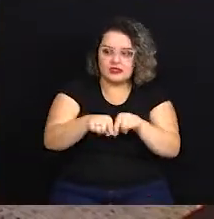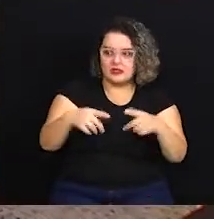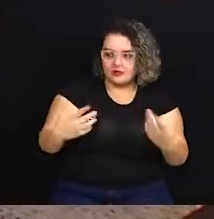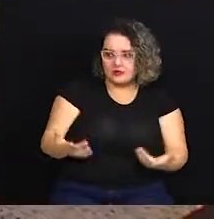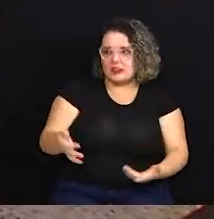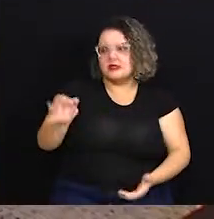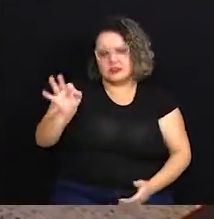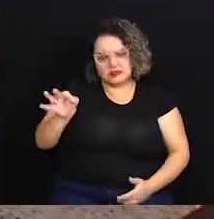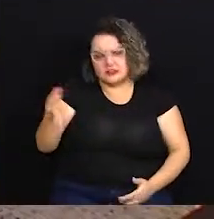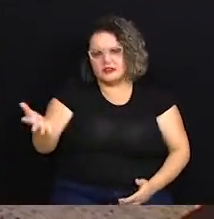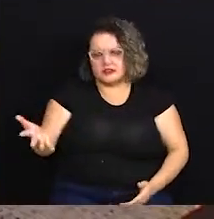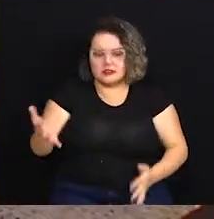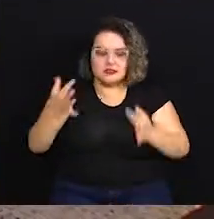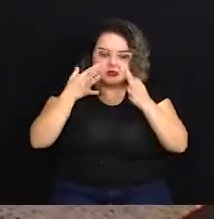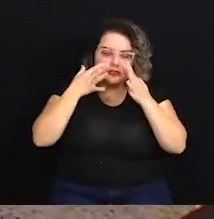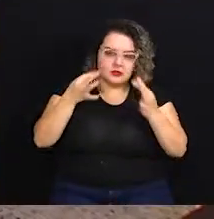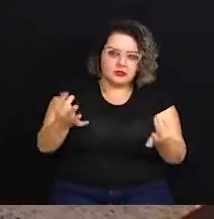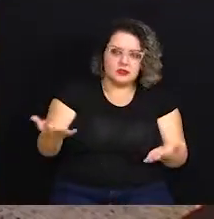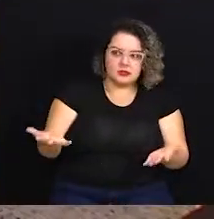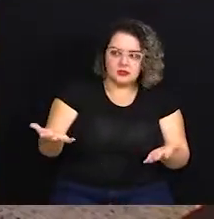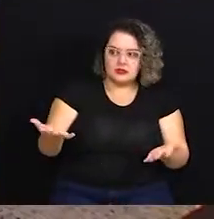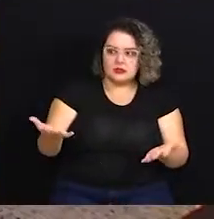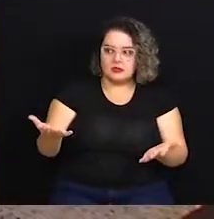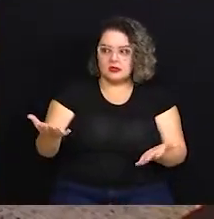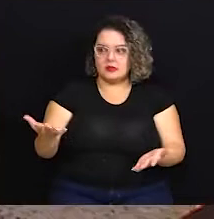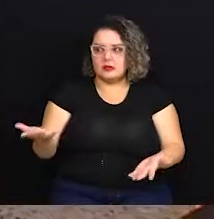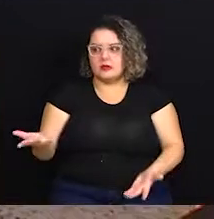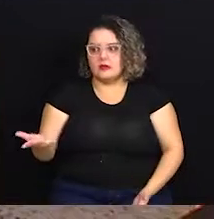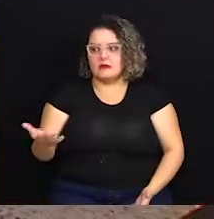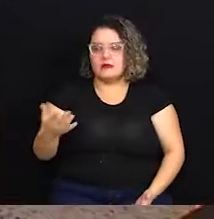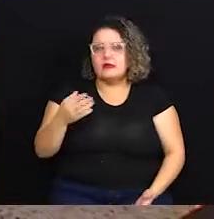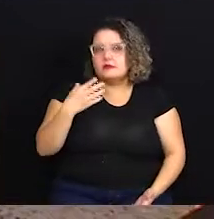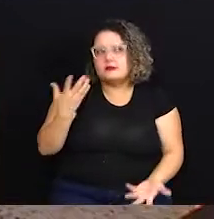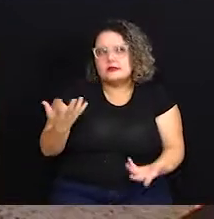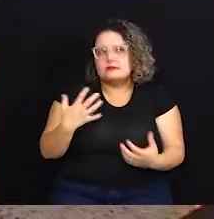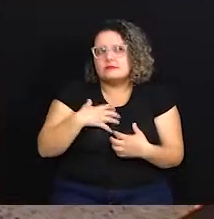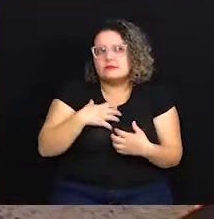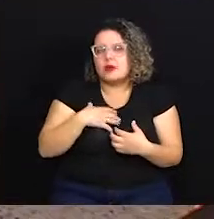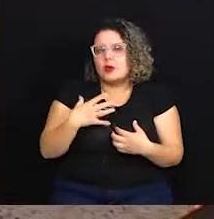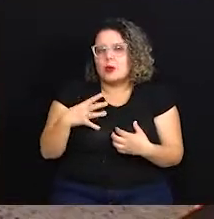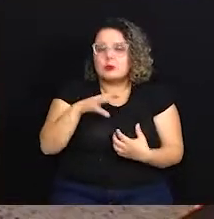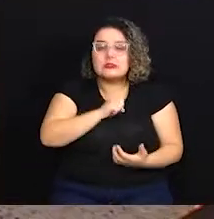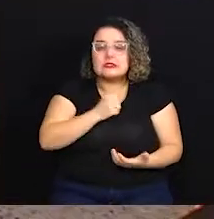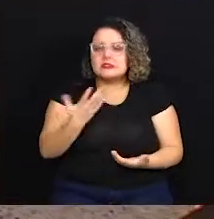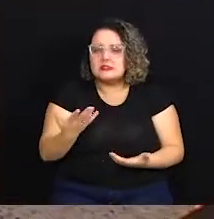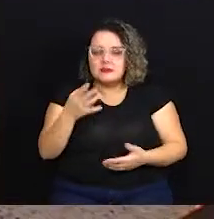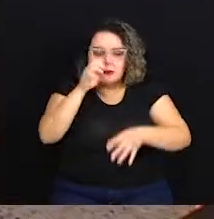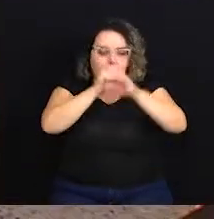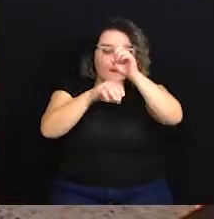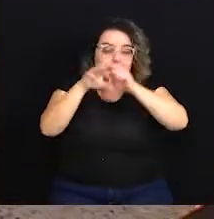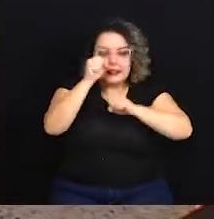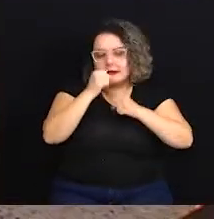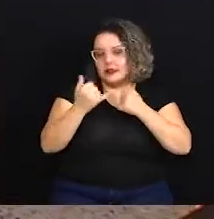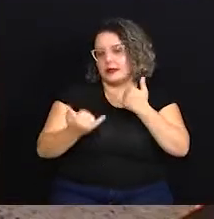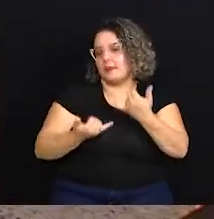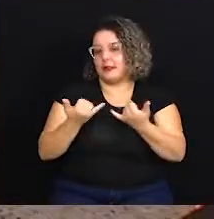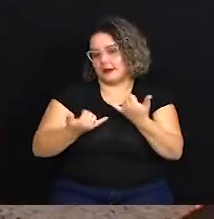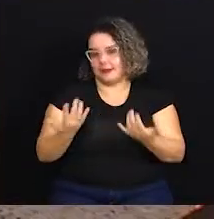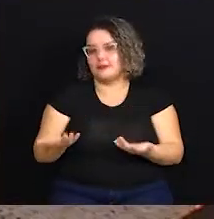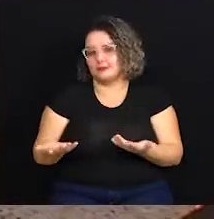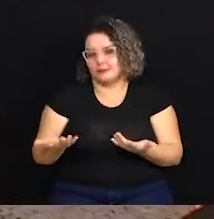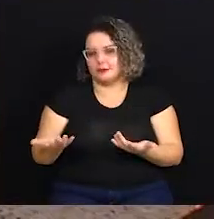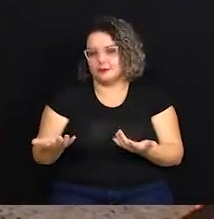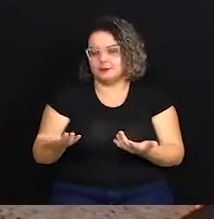Né? Então, e você aprende... Atenção, né? Sim, você pega um gosto, né? Você aprender brincando.